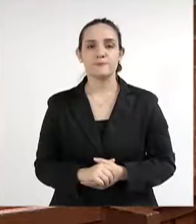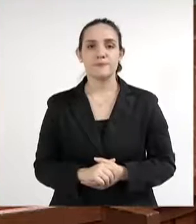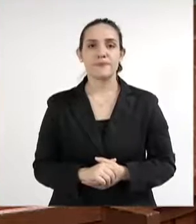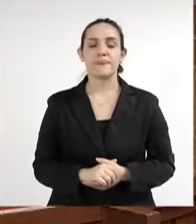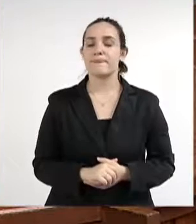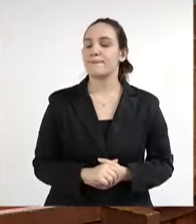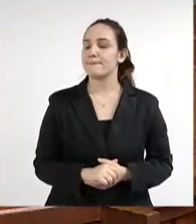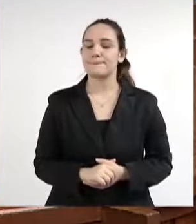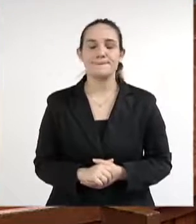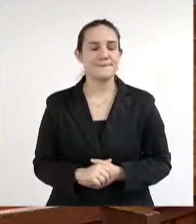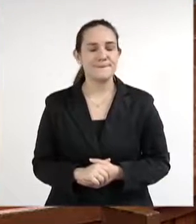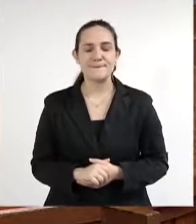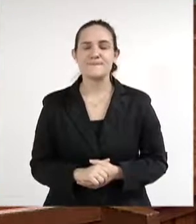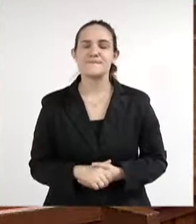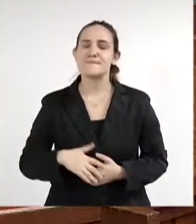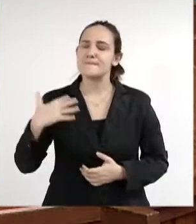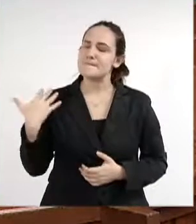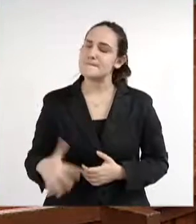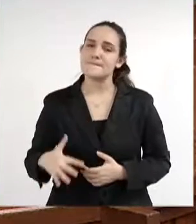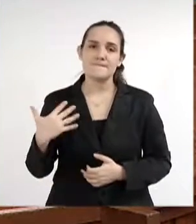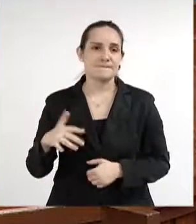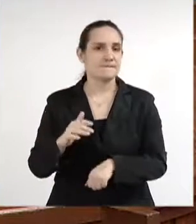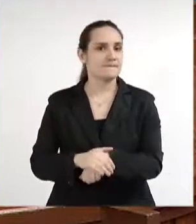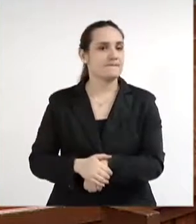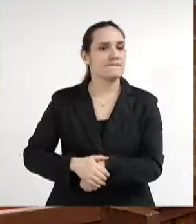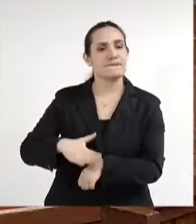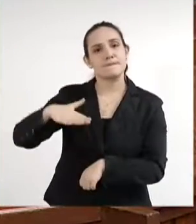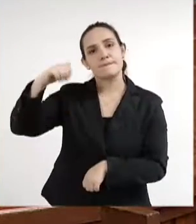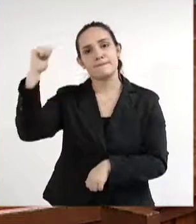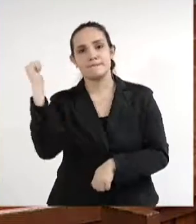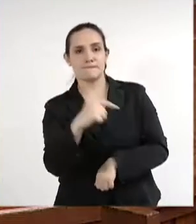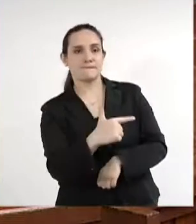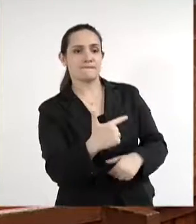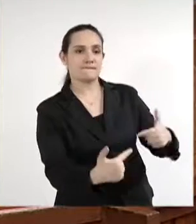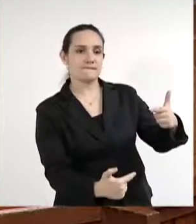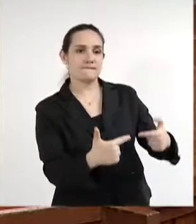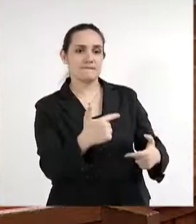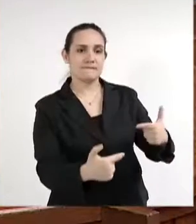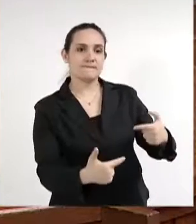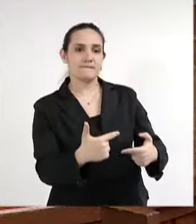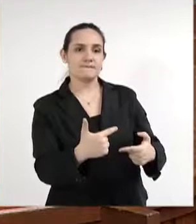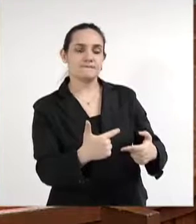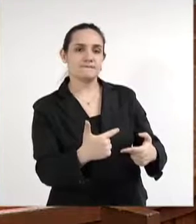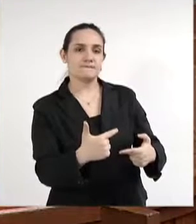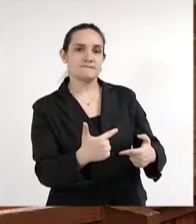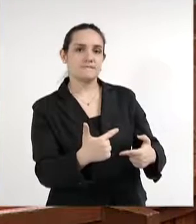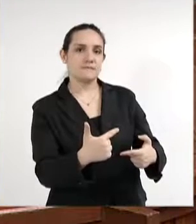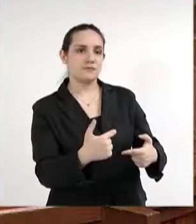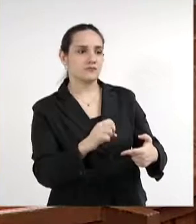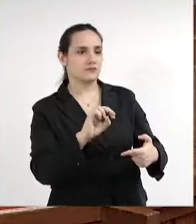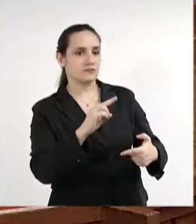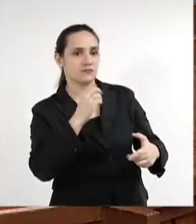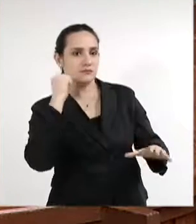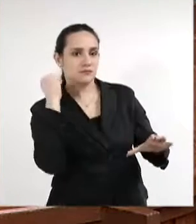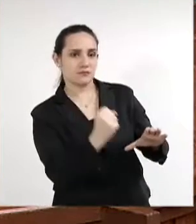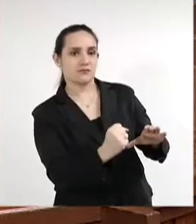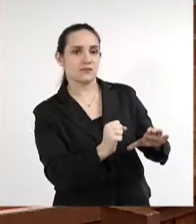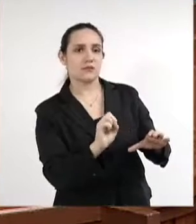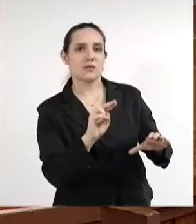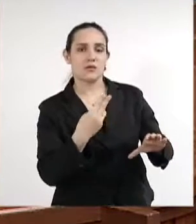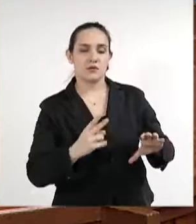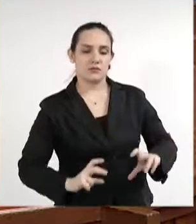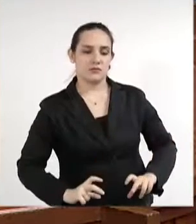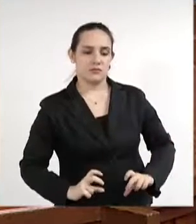Esse número é maior que o de vítimas de guerra, de assassinato ou de câncer de